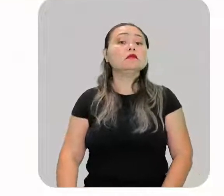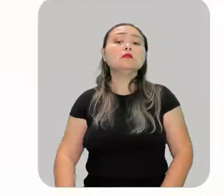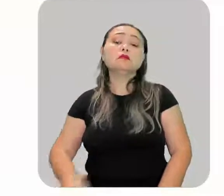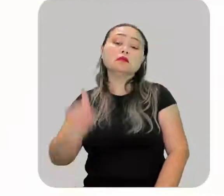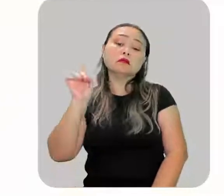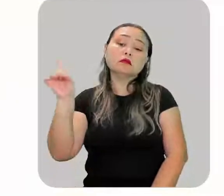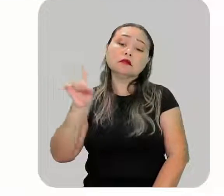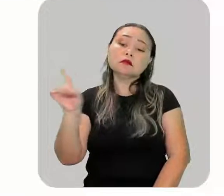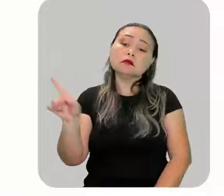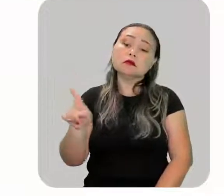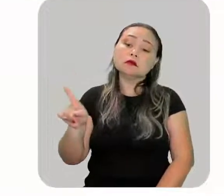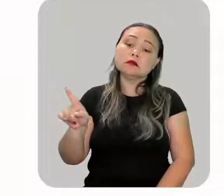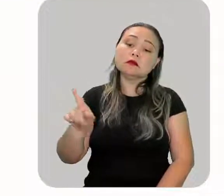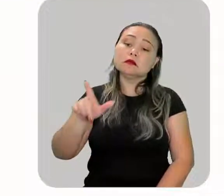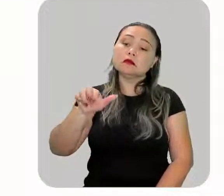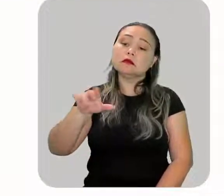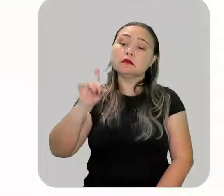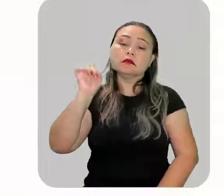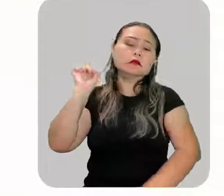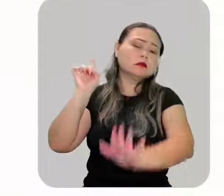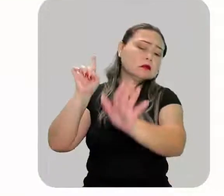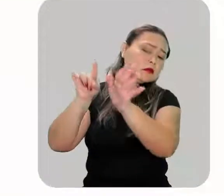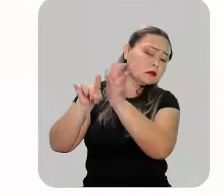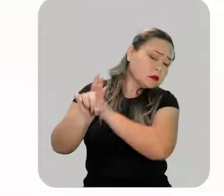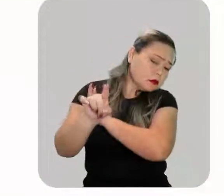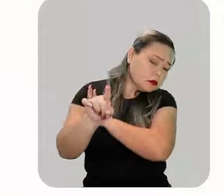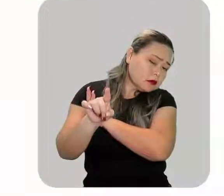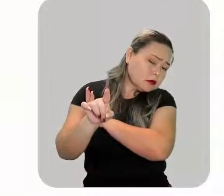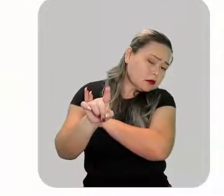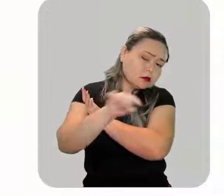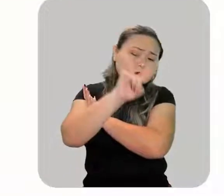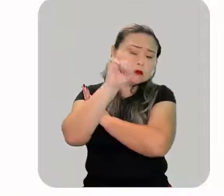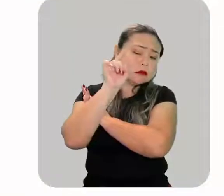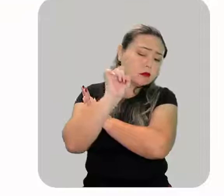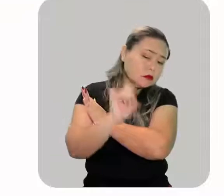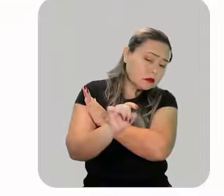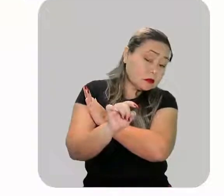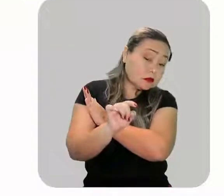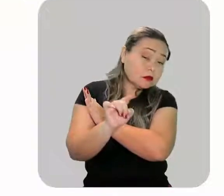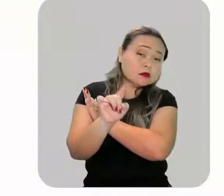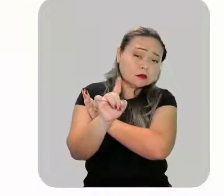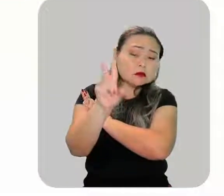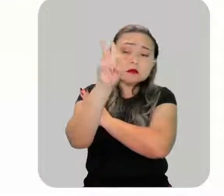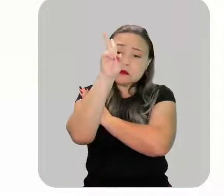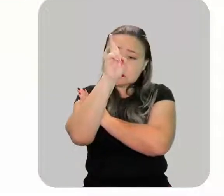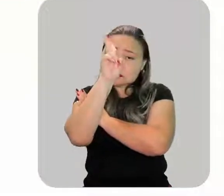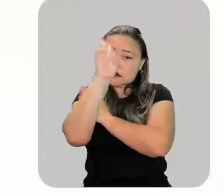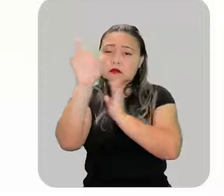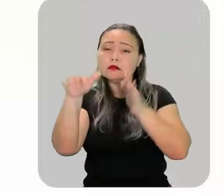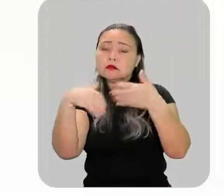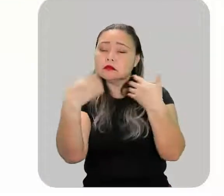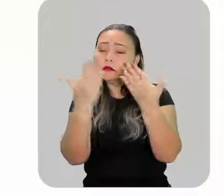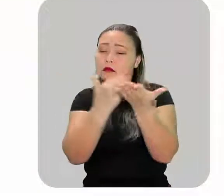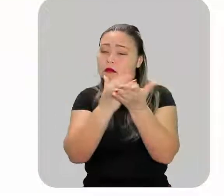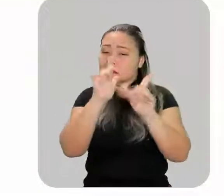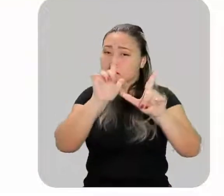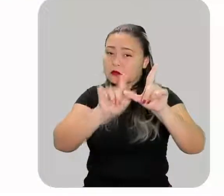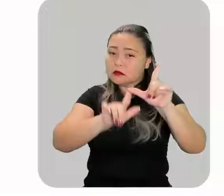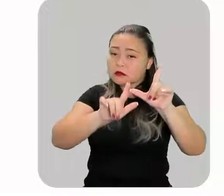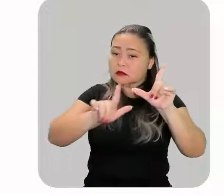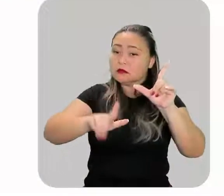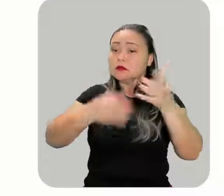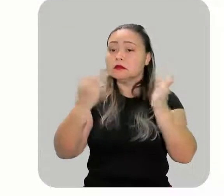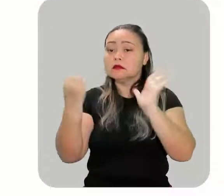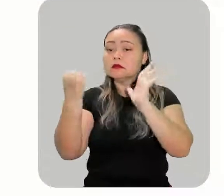E a professora Lucy faz a seguinte interrogação. Você lembra quando começou a usar letras